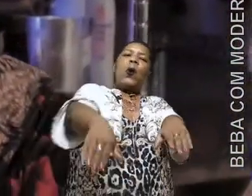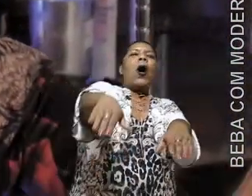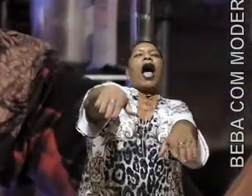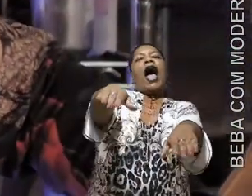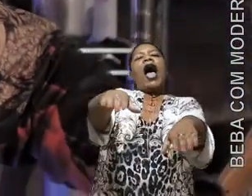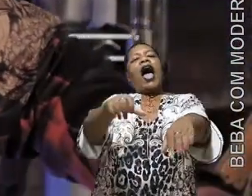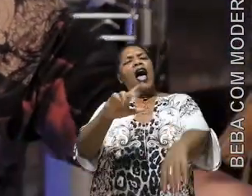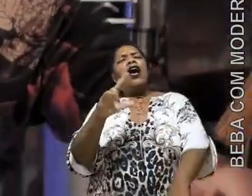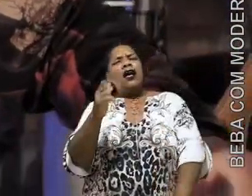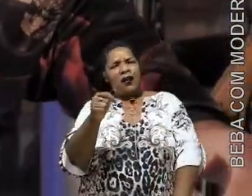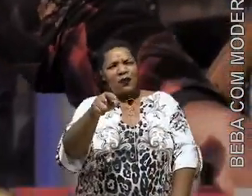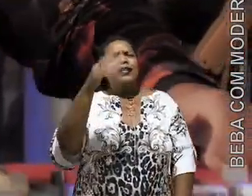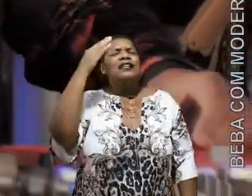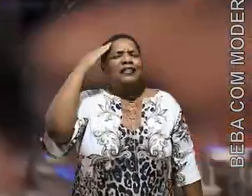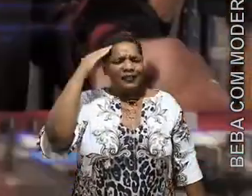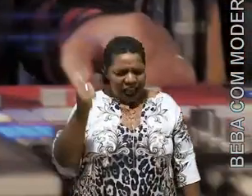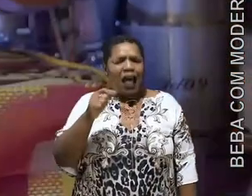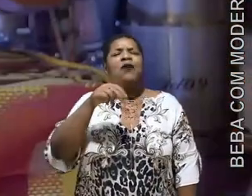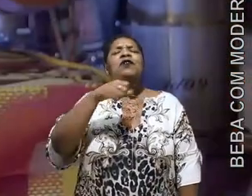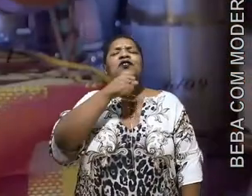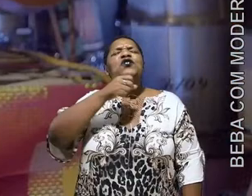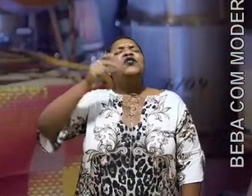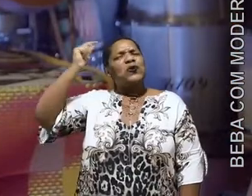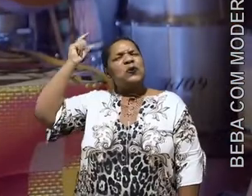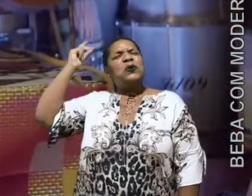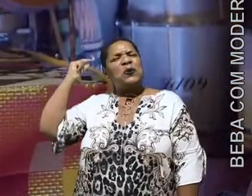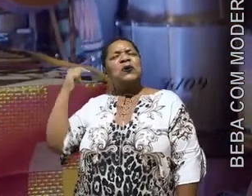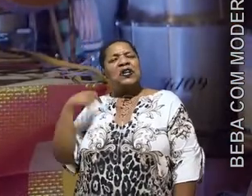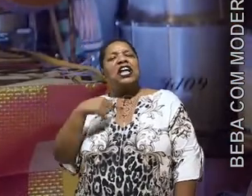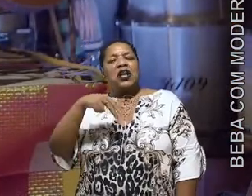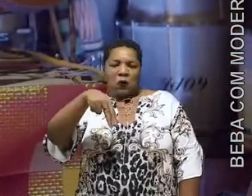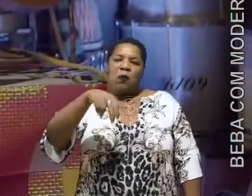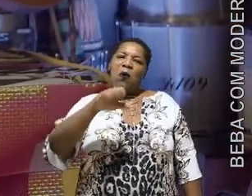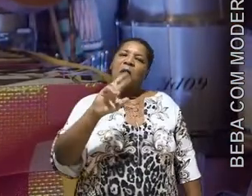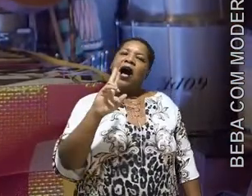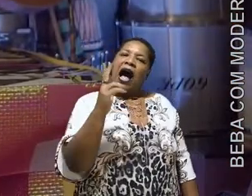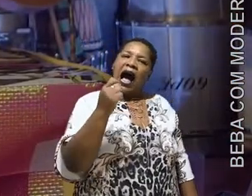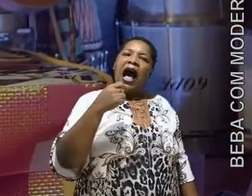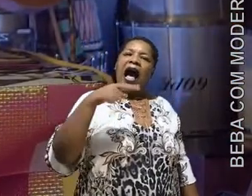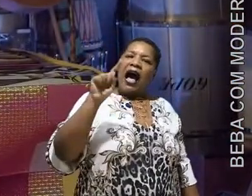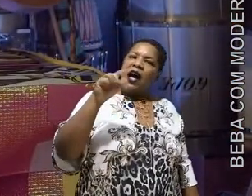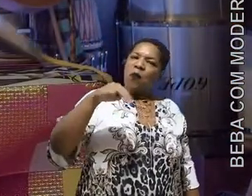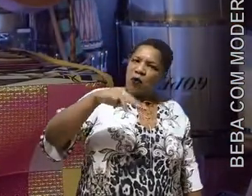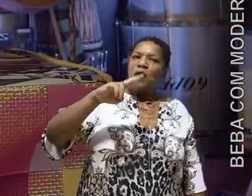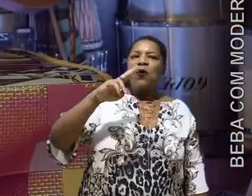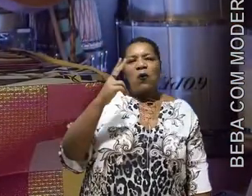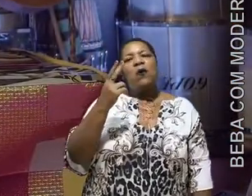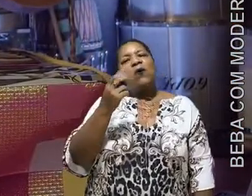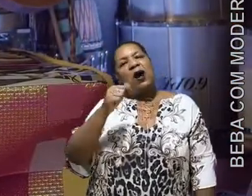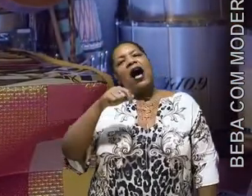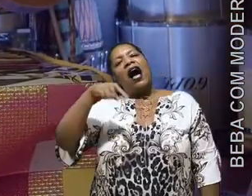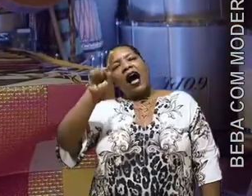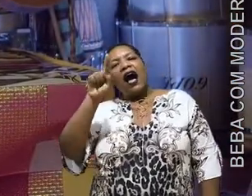burra burra burra burra burra burra